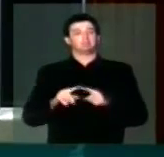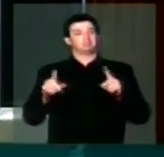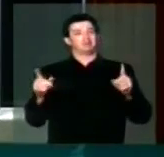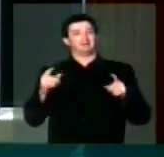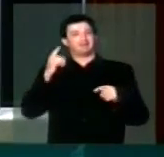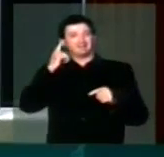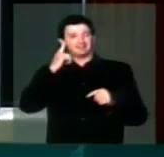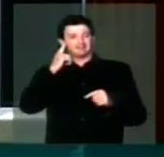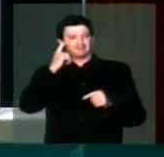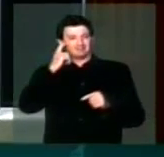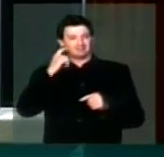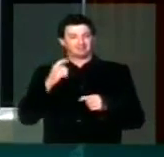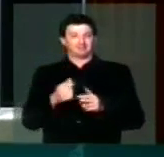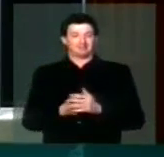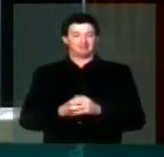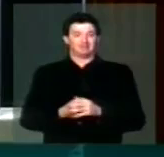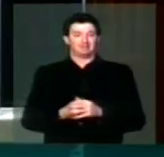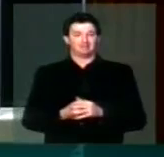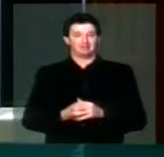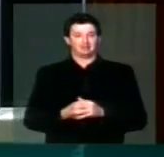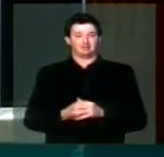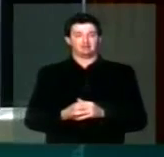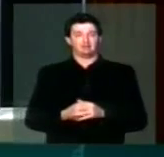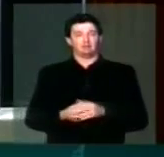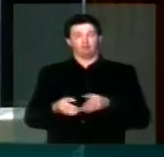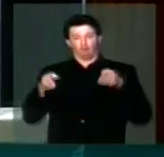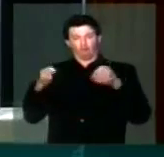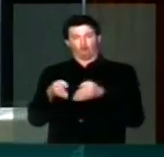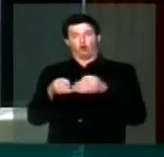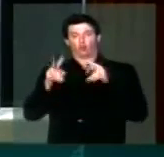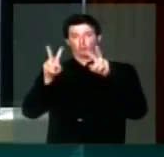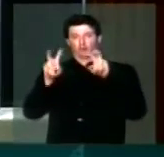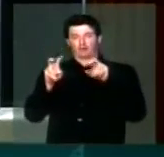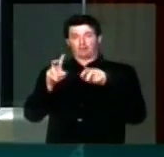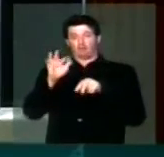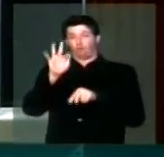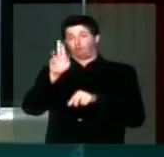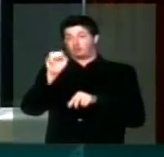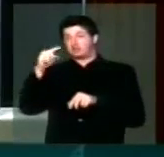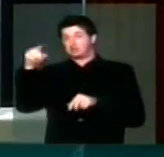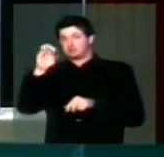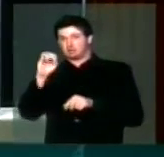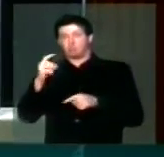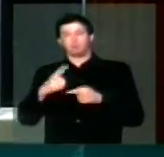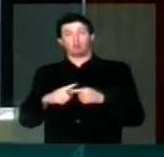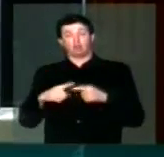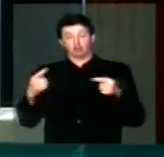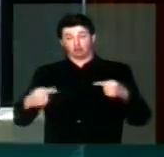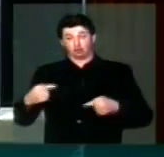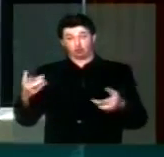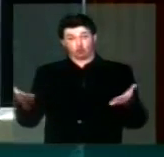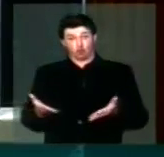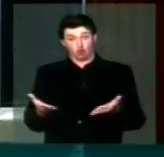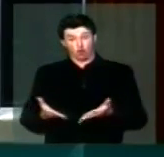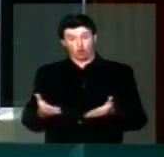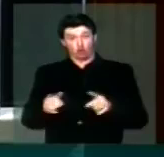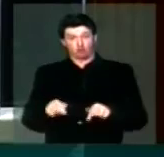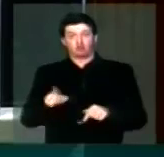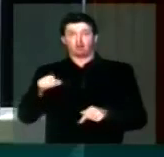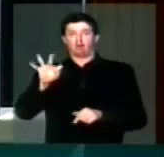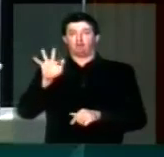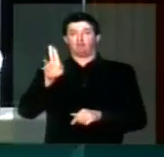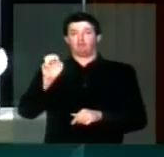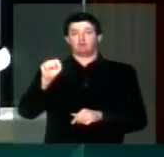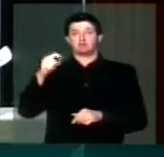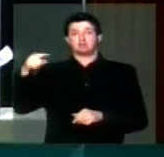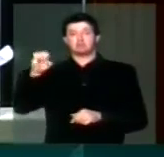mas não vamos sair do tema fusão. O que nós estamos discutindo hoje é a